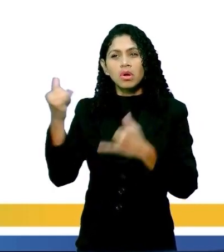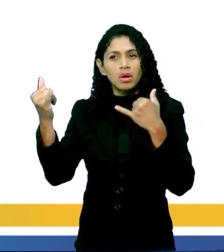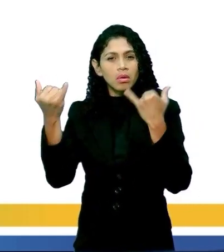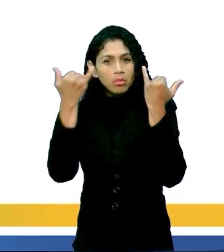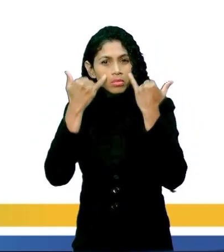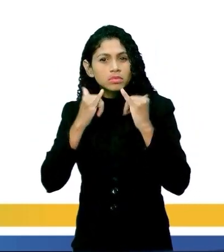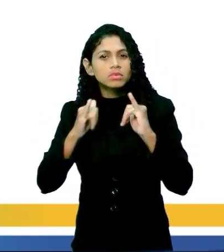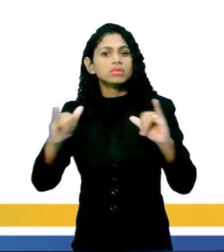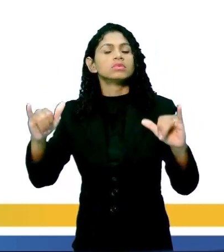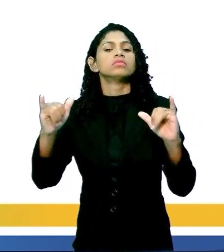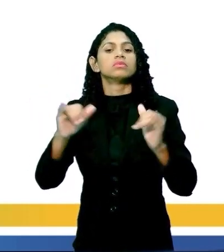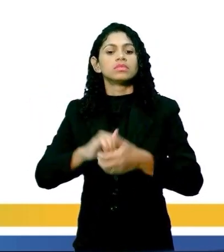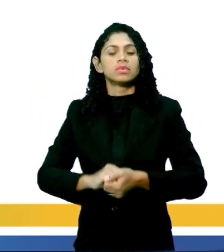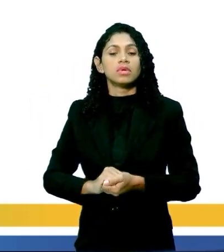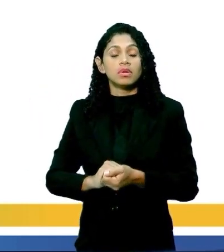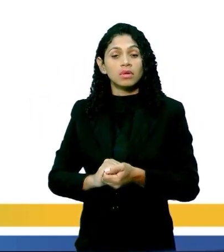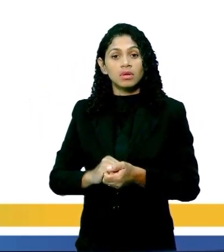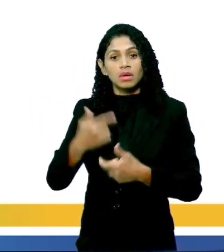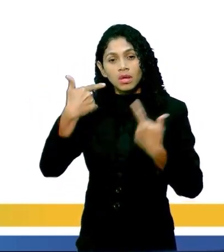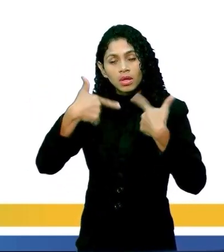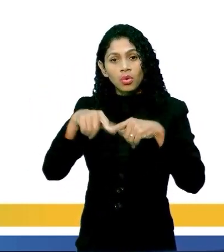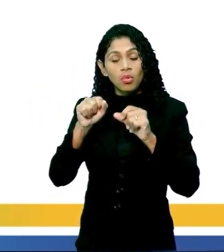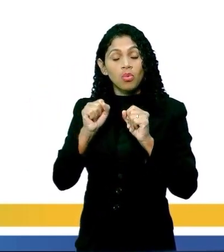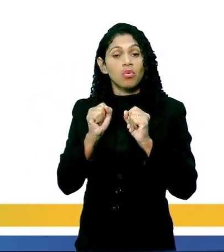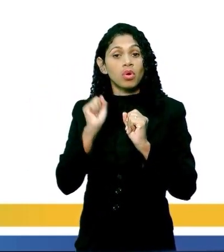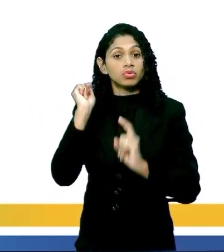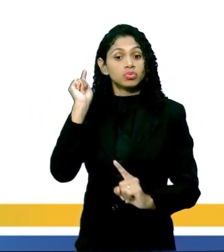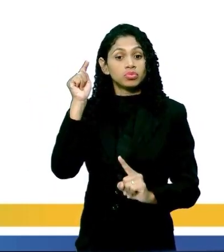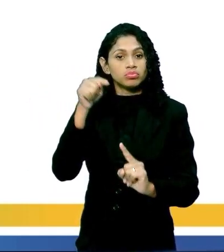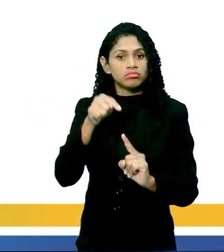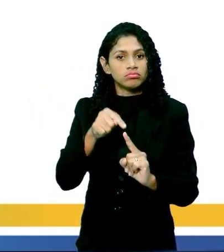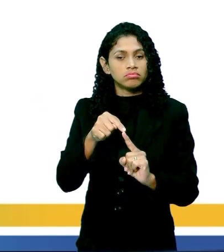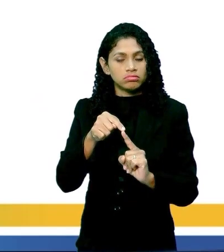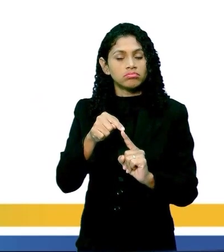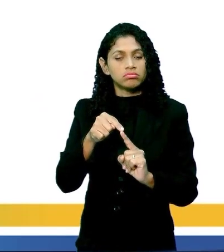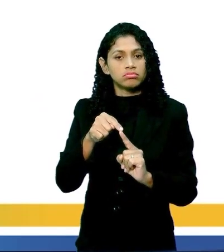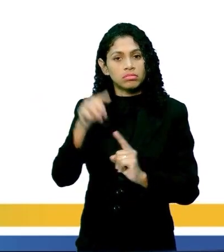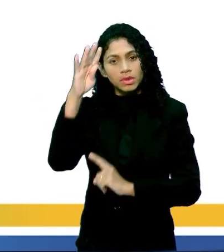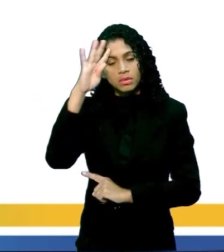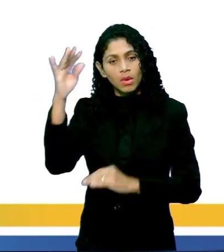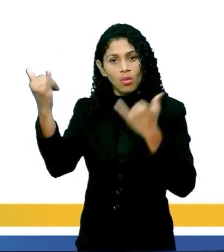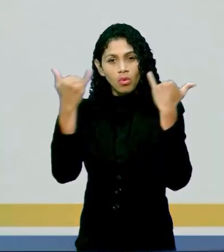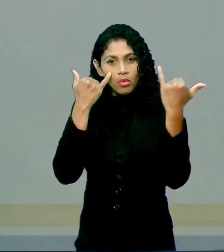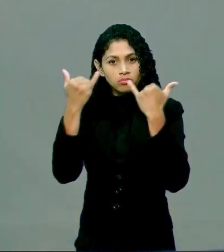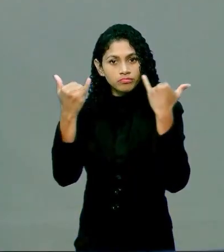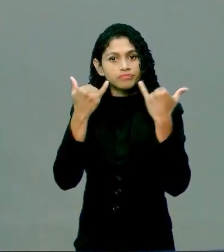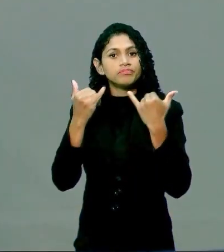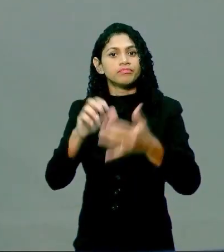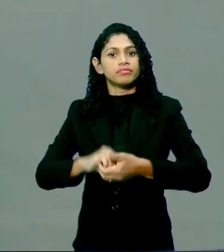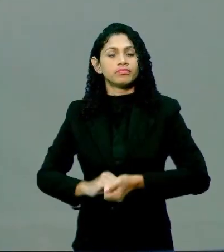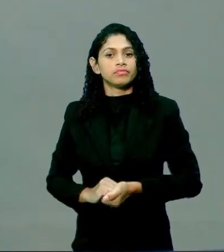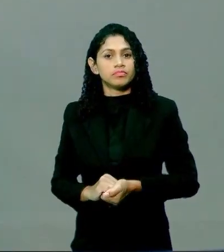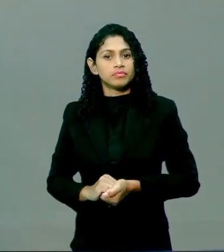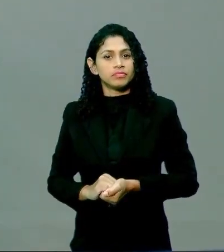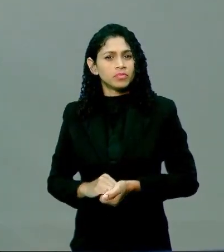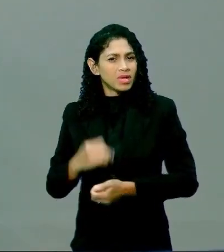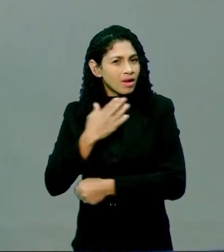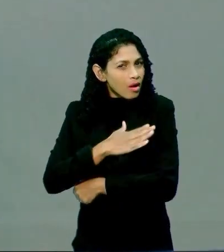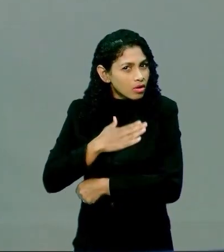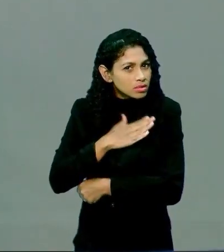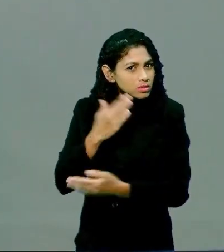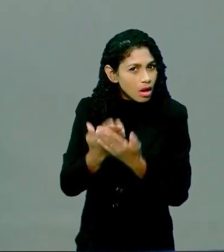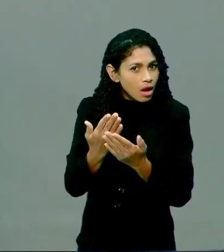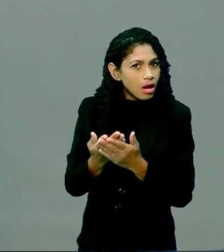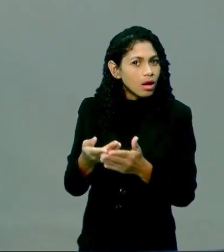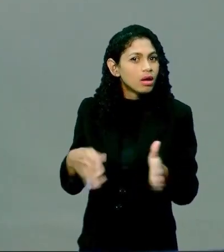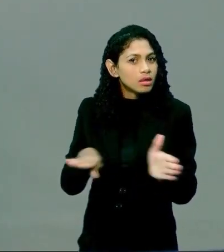linguagem objetiva, que tem como principal objetivo informar ou explicar algo. Tá gostando da aula até aqui?